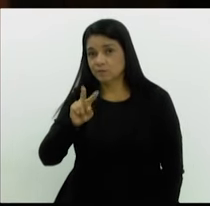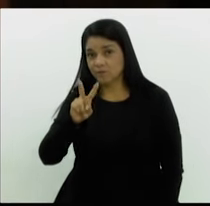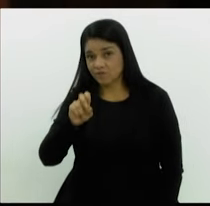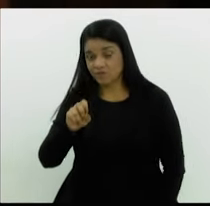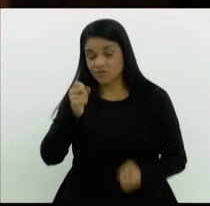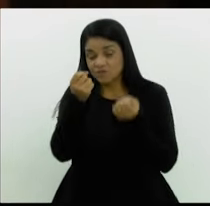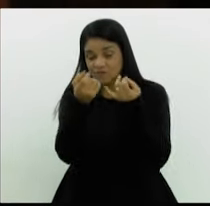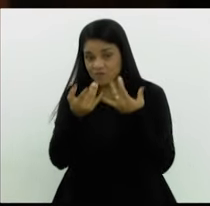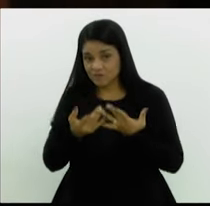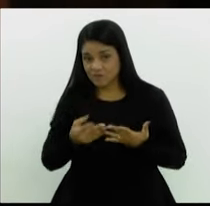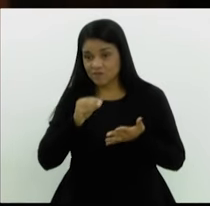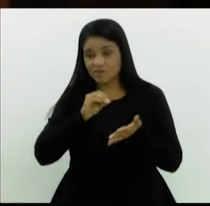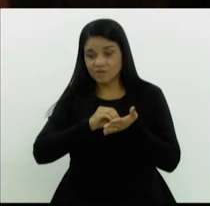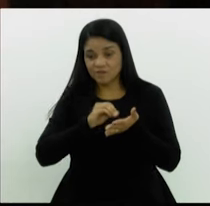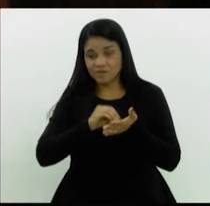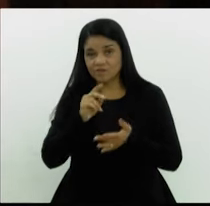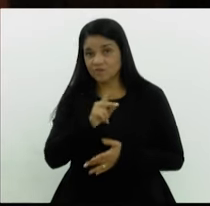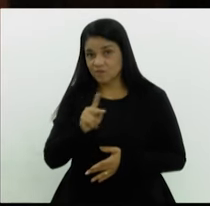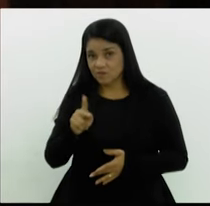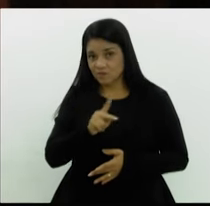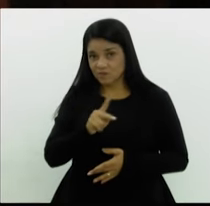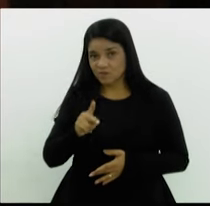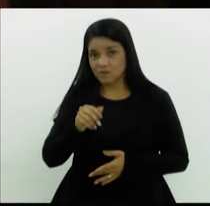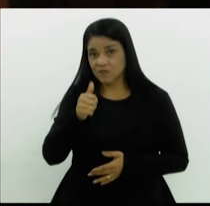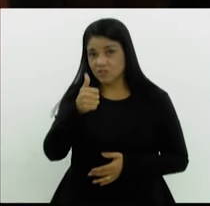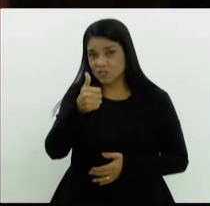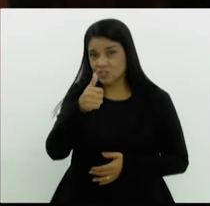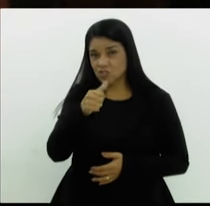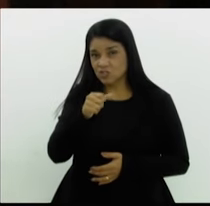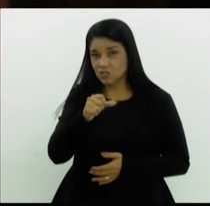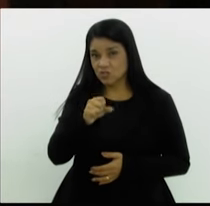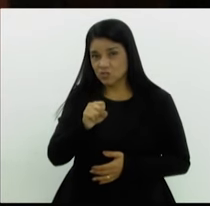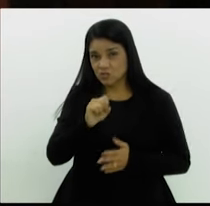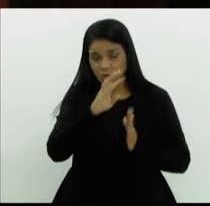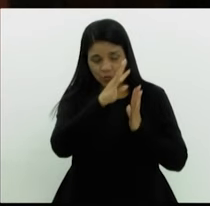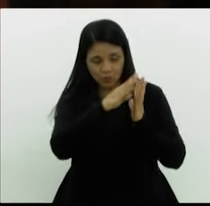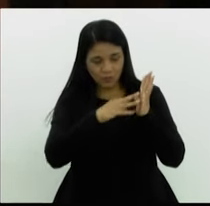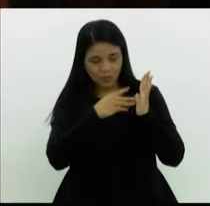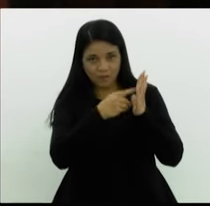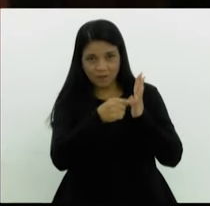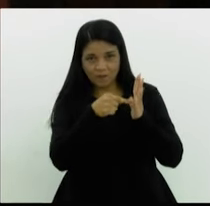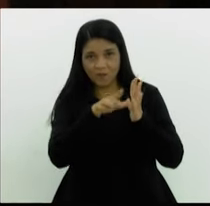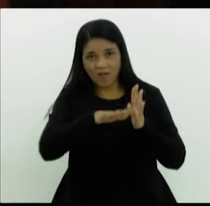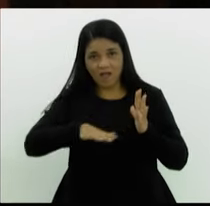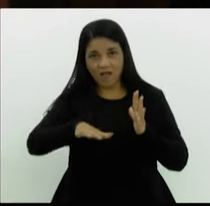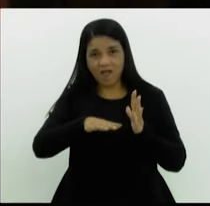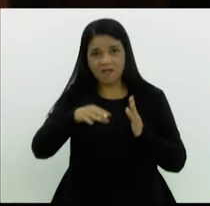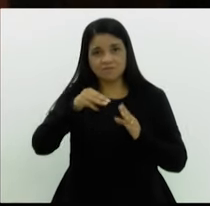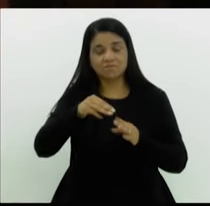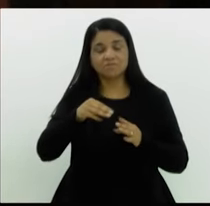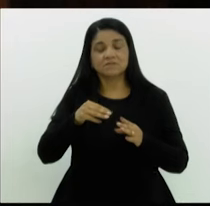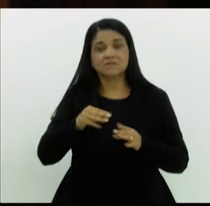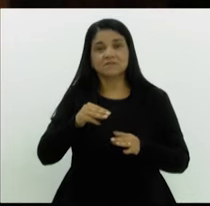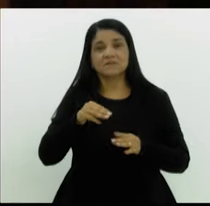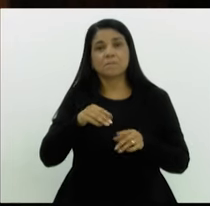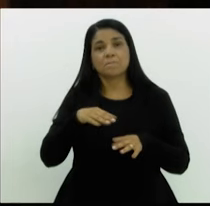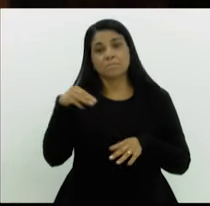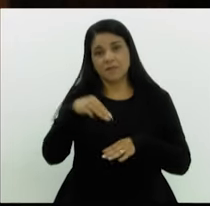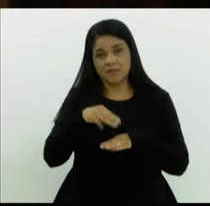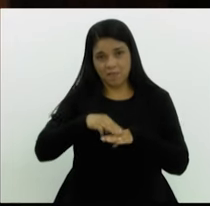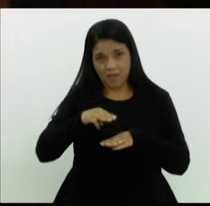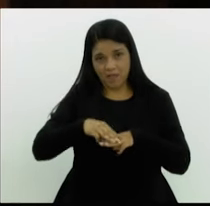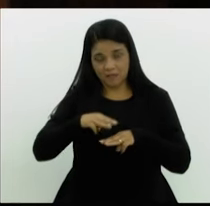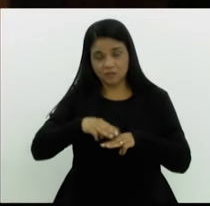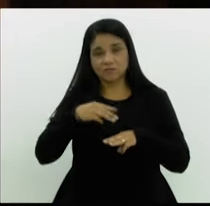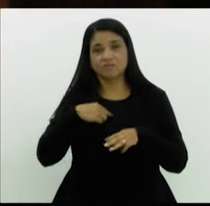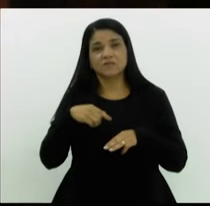essas carências são 18 tempos na área de exatas, 32 tempos de carência na área